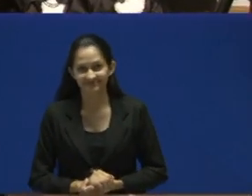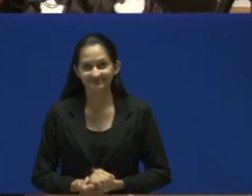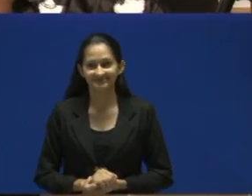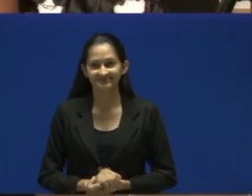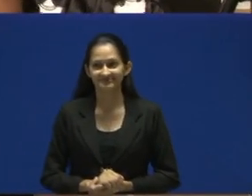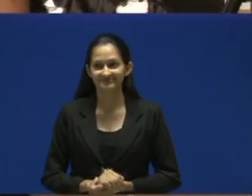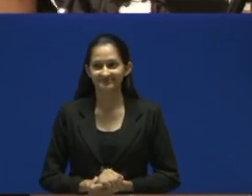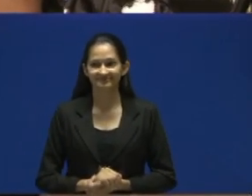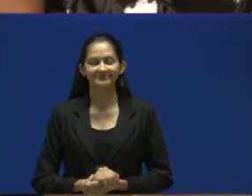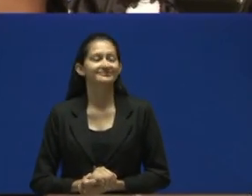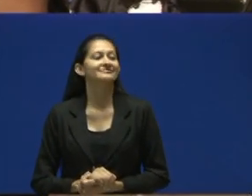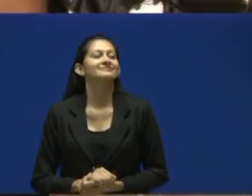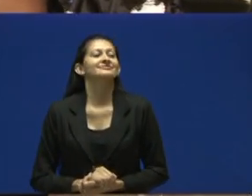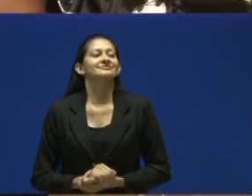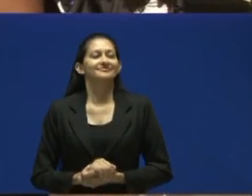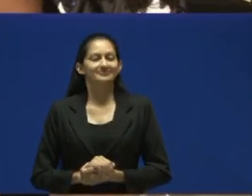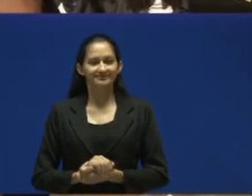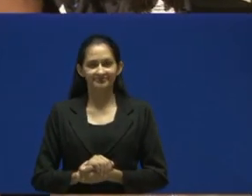acho